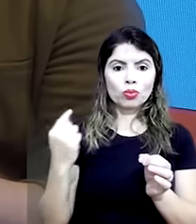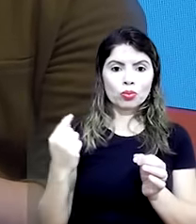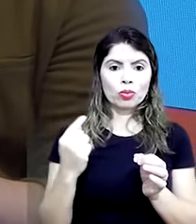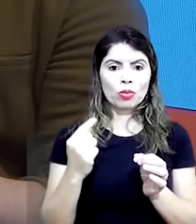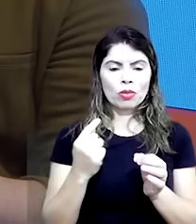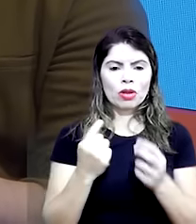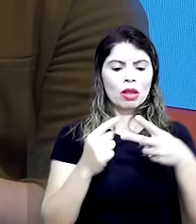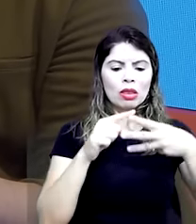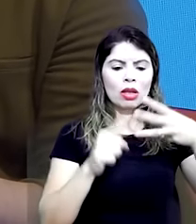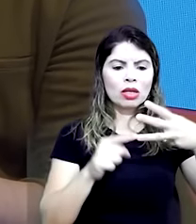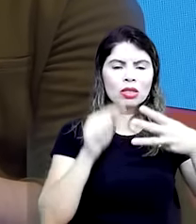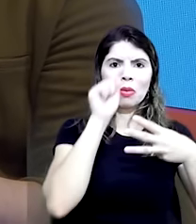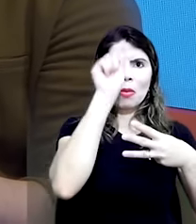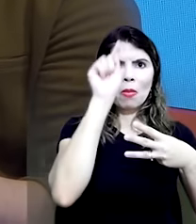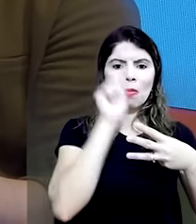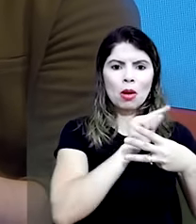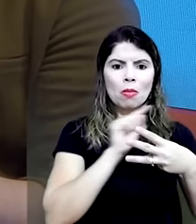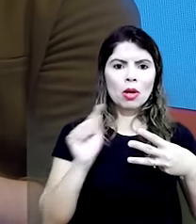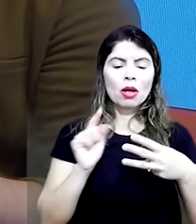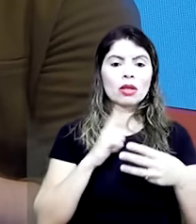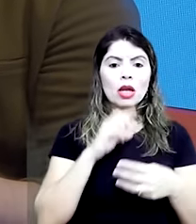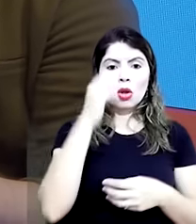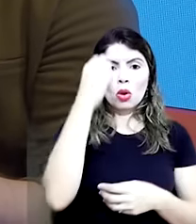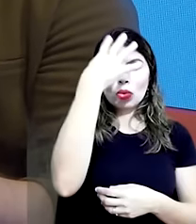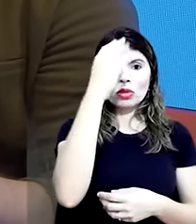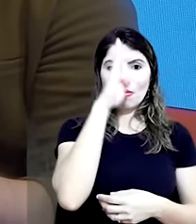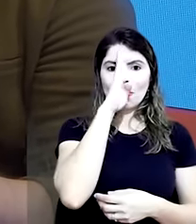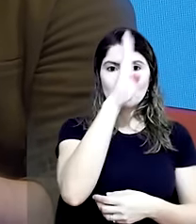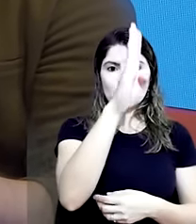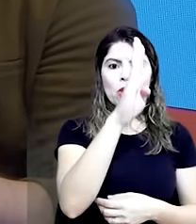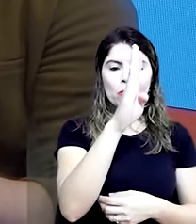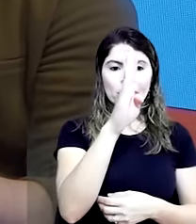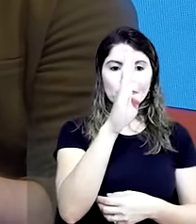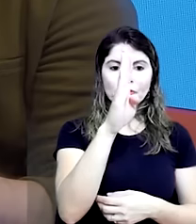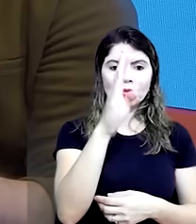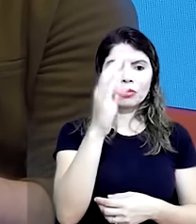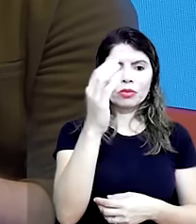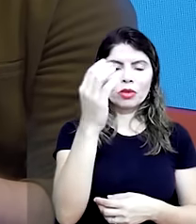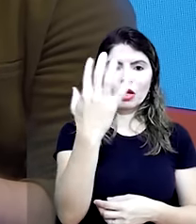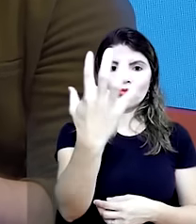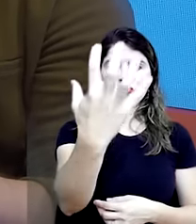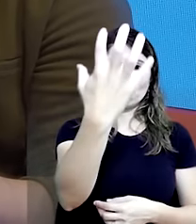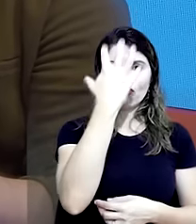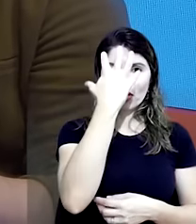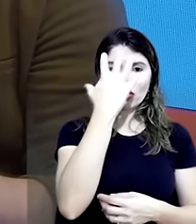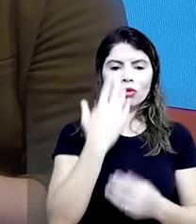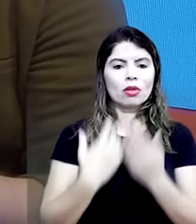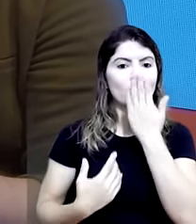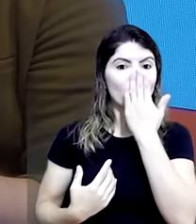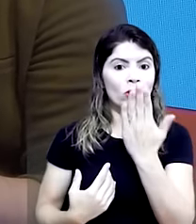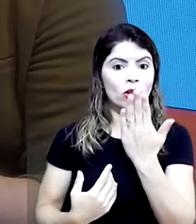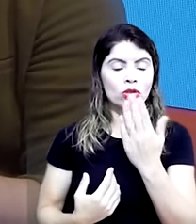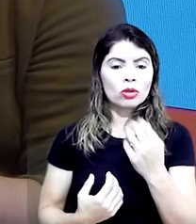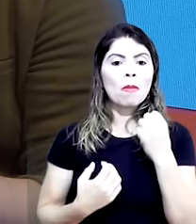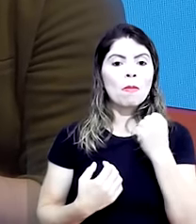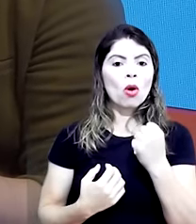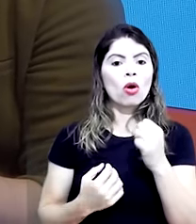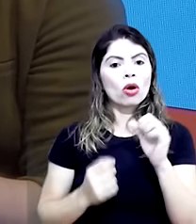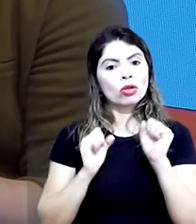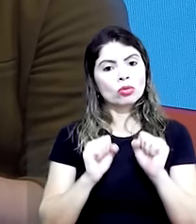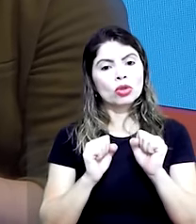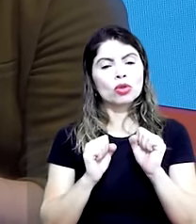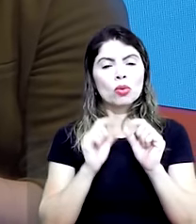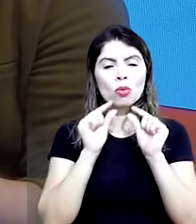pontos você vai ter uma luz principal que a gente chama de keyl Light que é a luz que vem de frente então ela pode estar um pouquinho mais frontal ou um